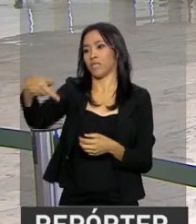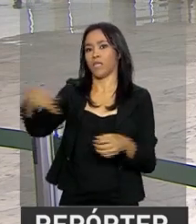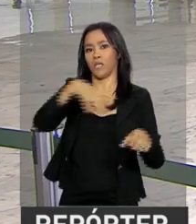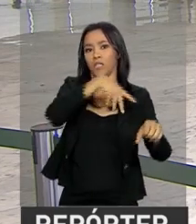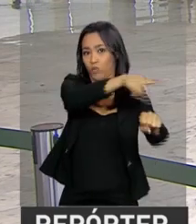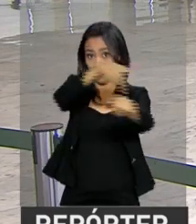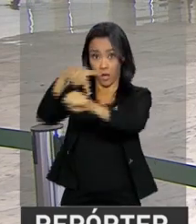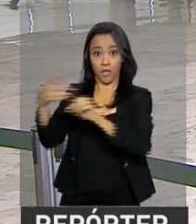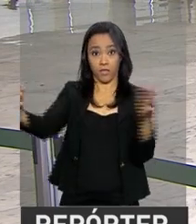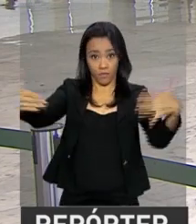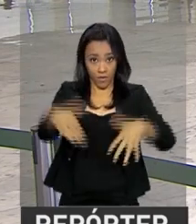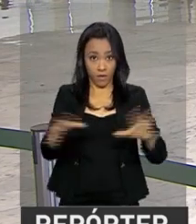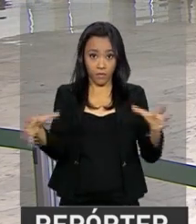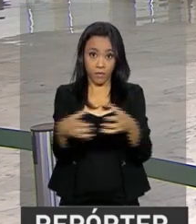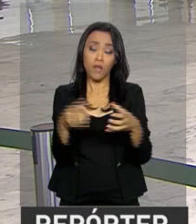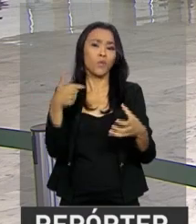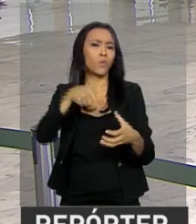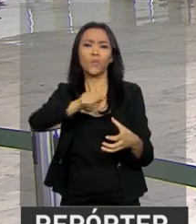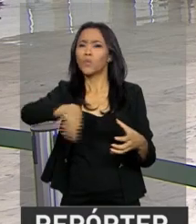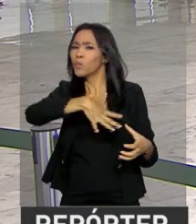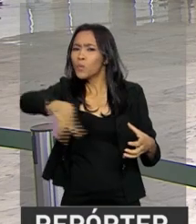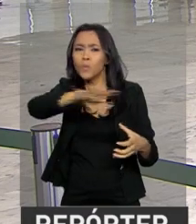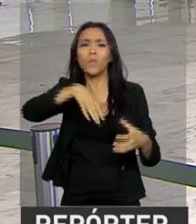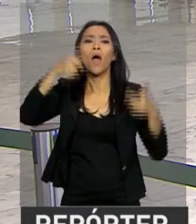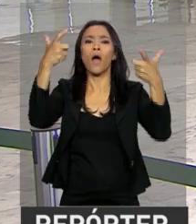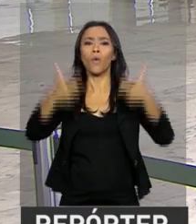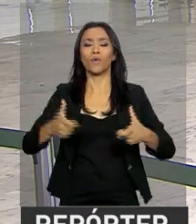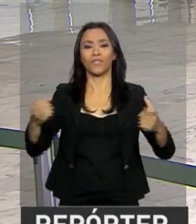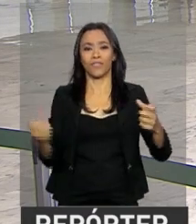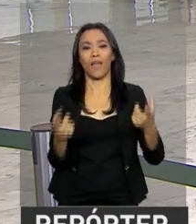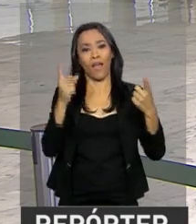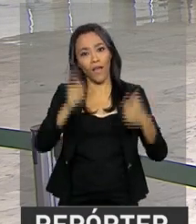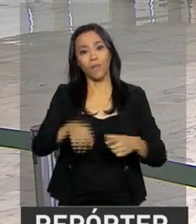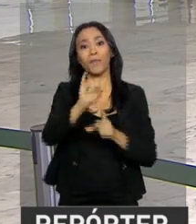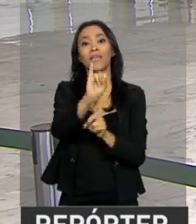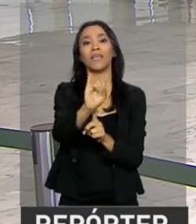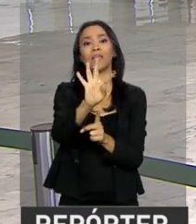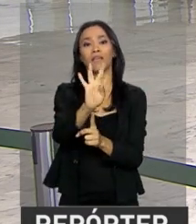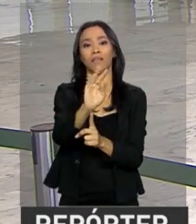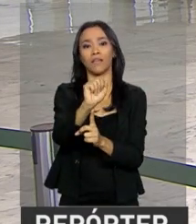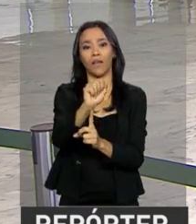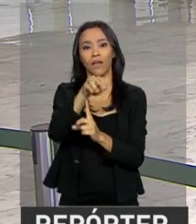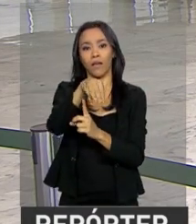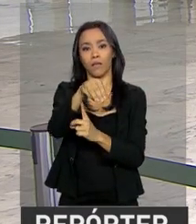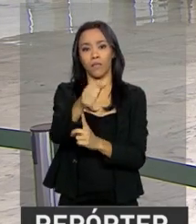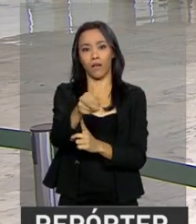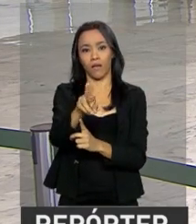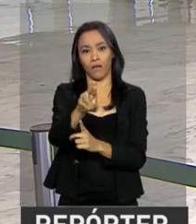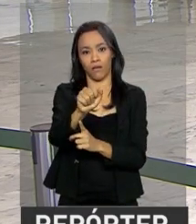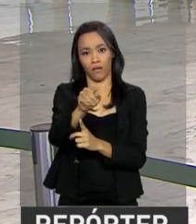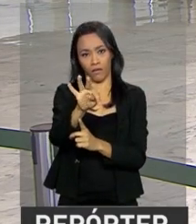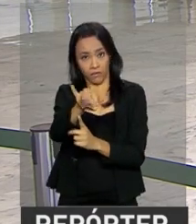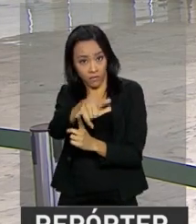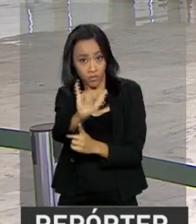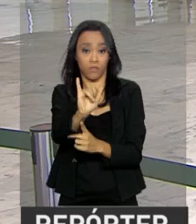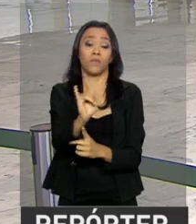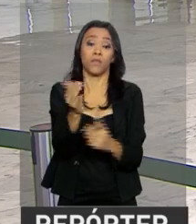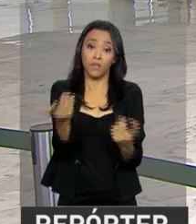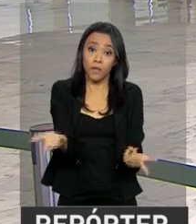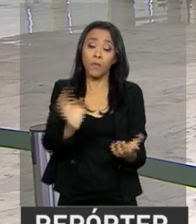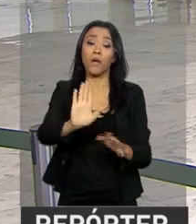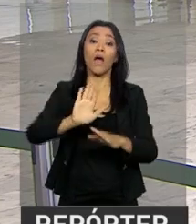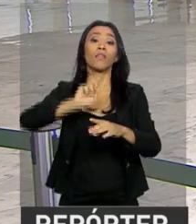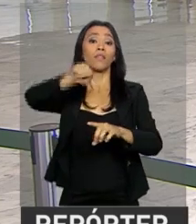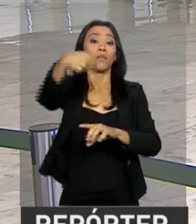compromissos na parte da tarde acontecem no palácio do Itamarati sede do ministério das relações exteriores e ainda hoje à noite o presidente Michel